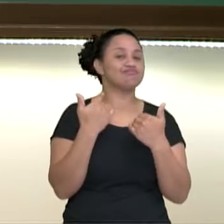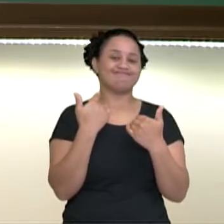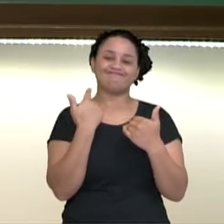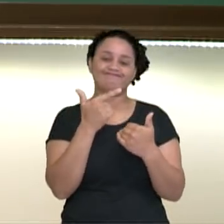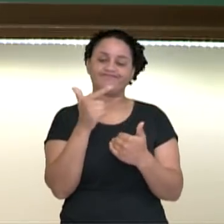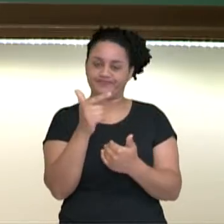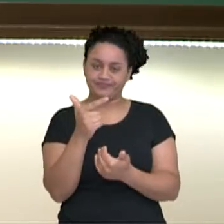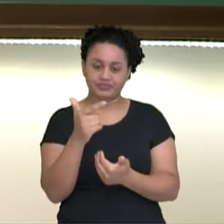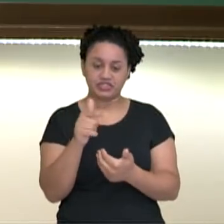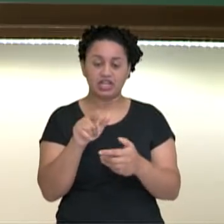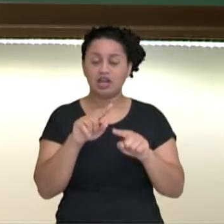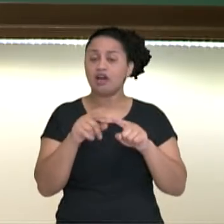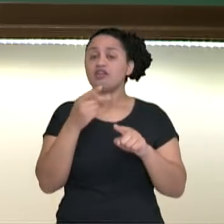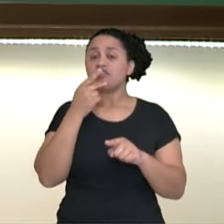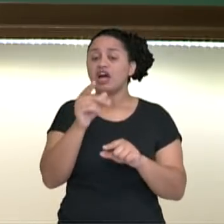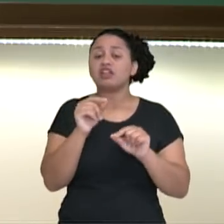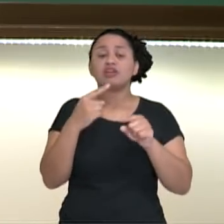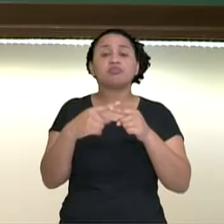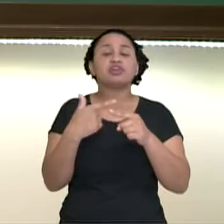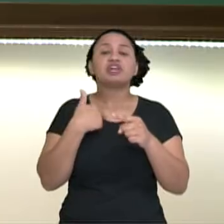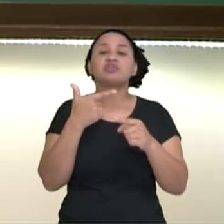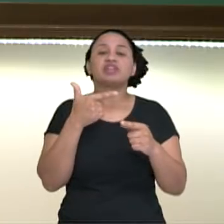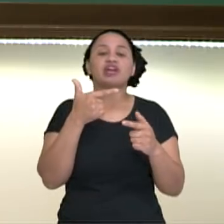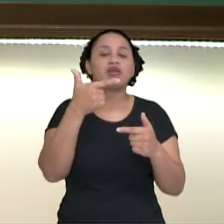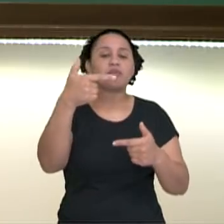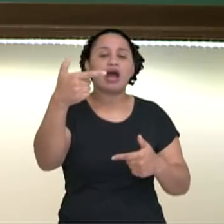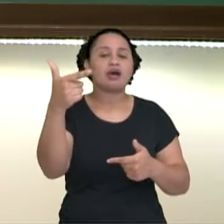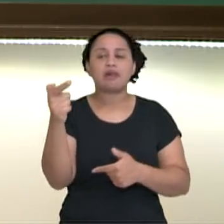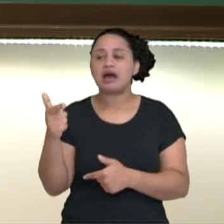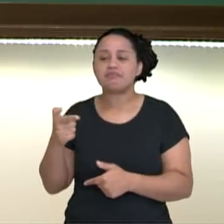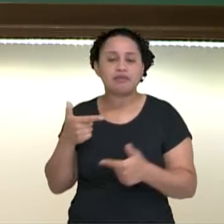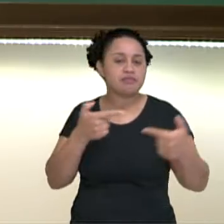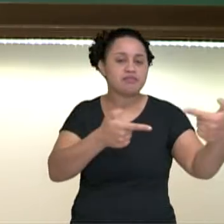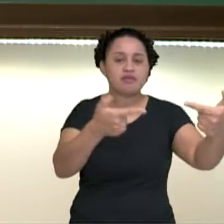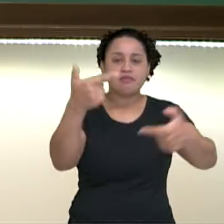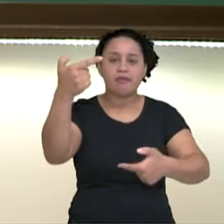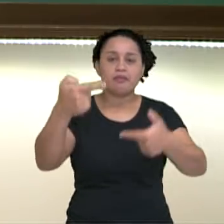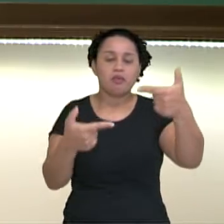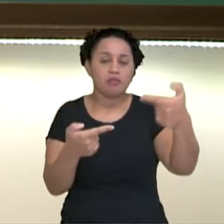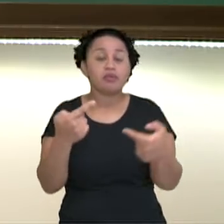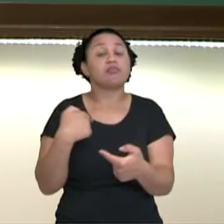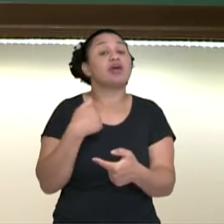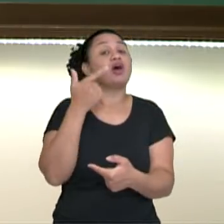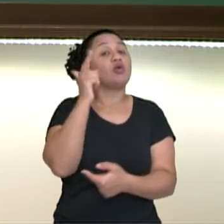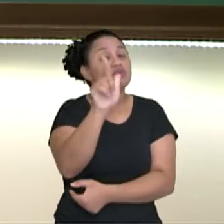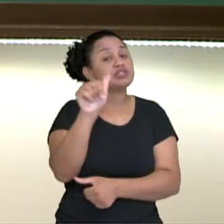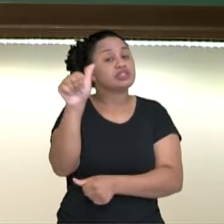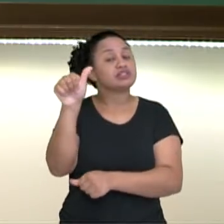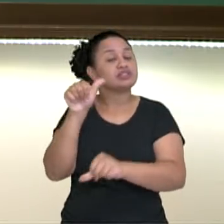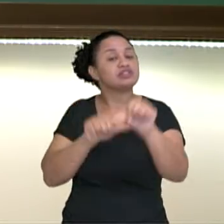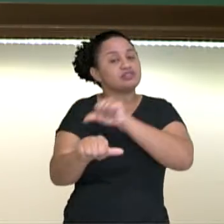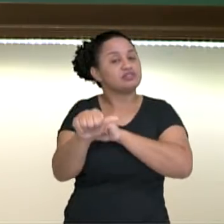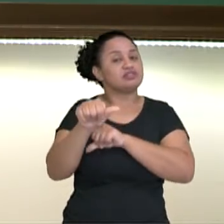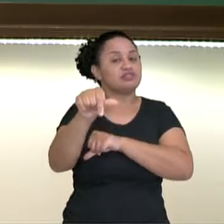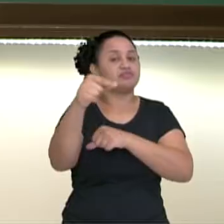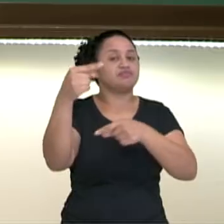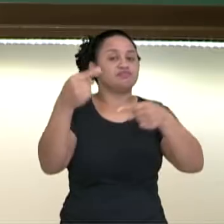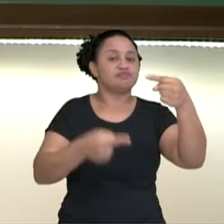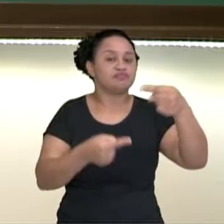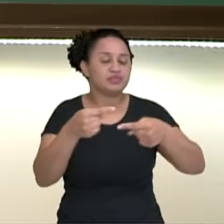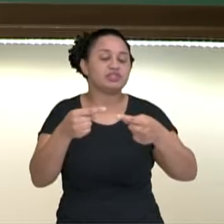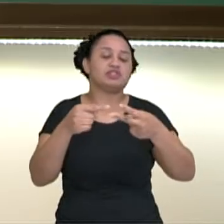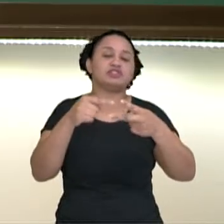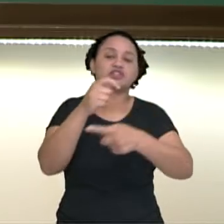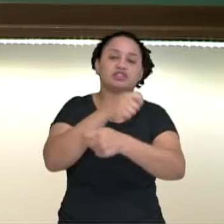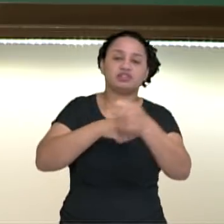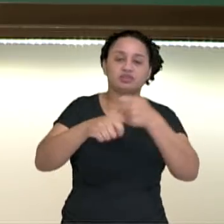maneira gloriosa porque não houve um conflito armado existente para essa grande transformação dentro da política, dentro da